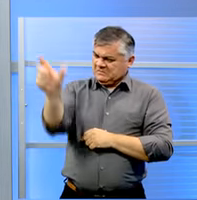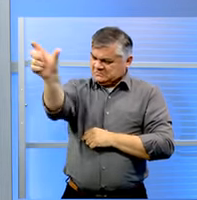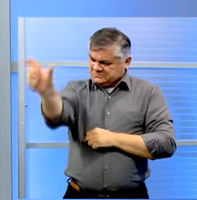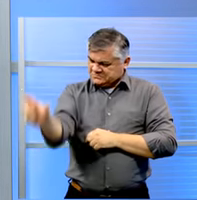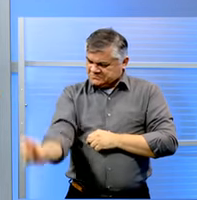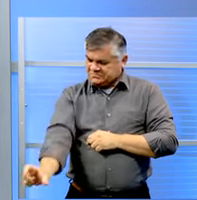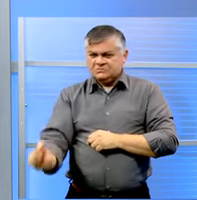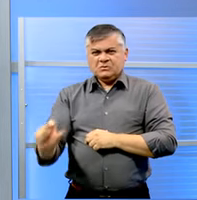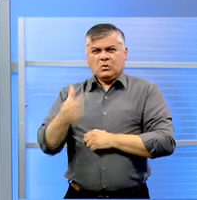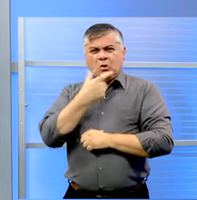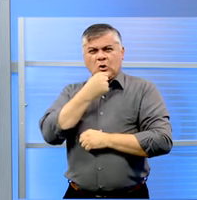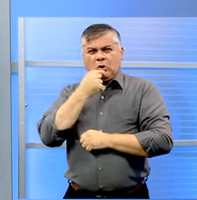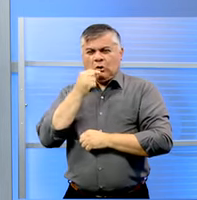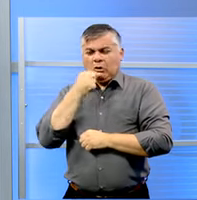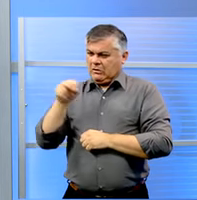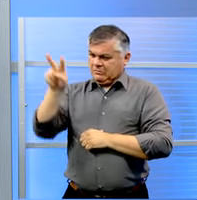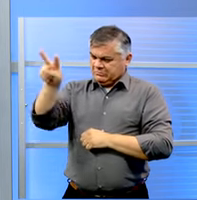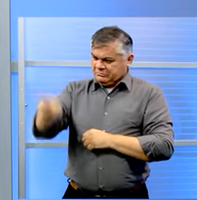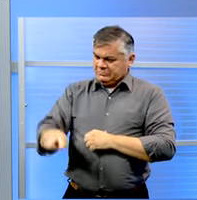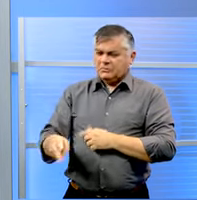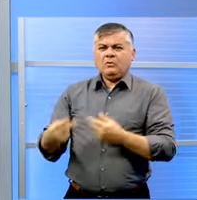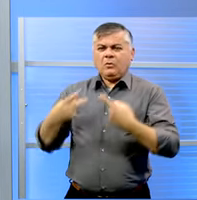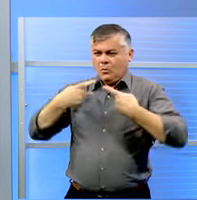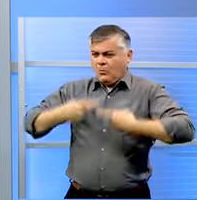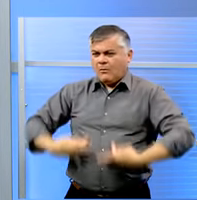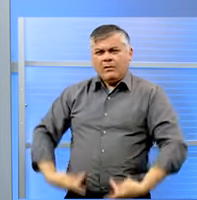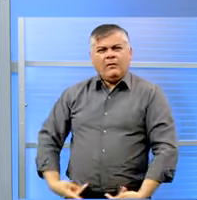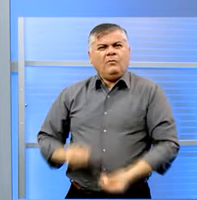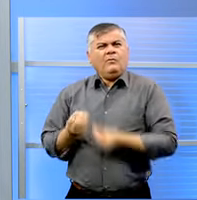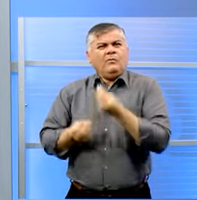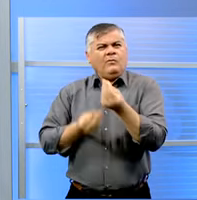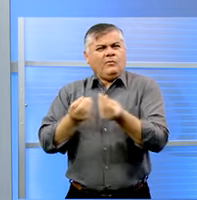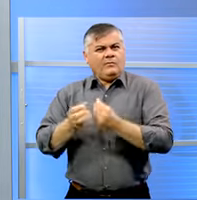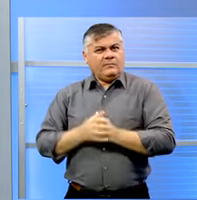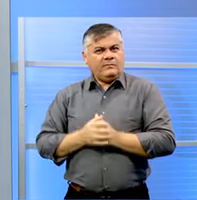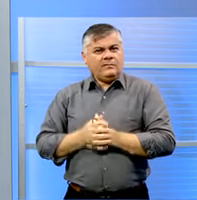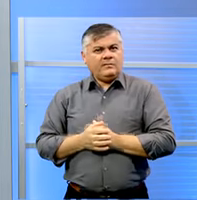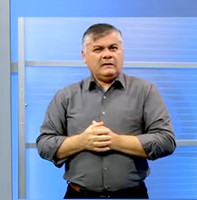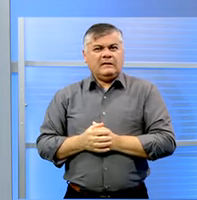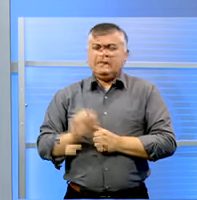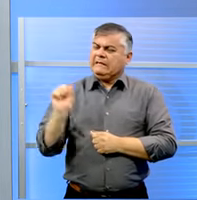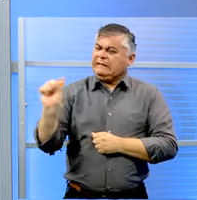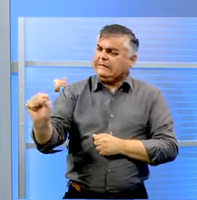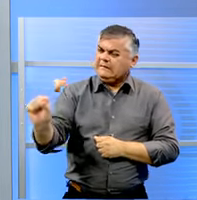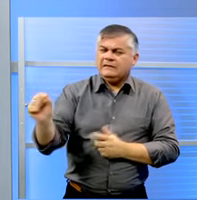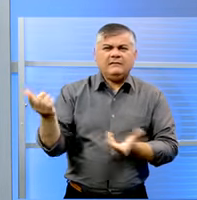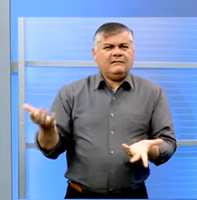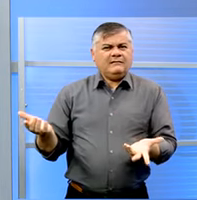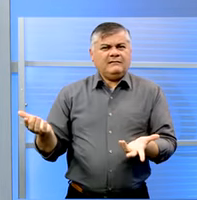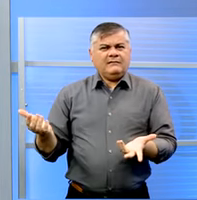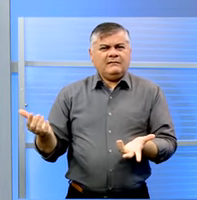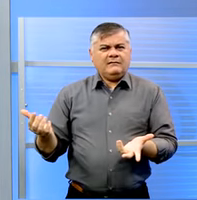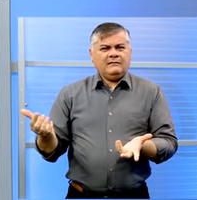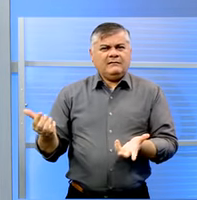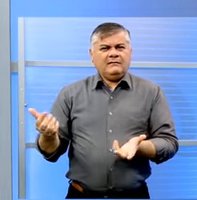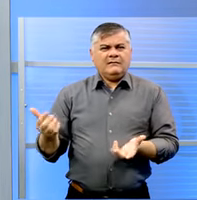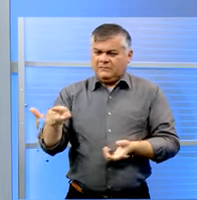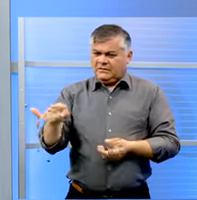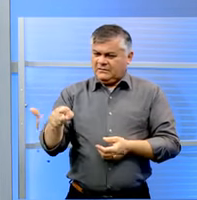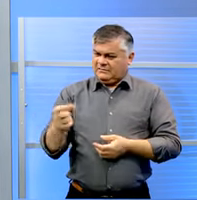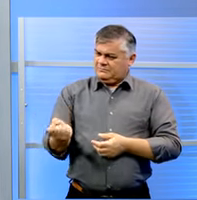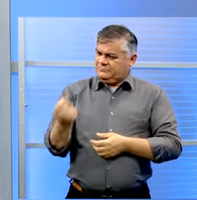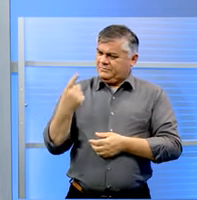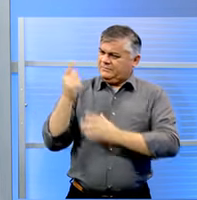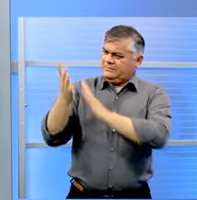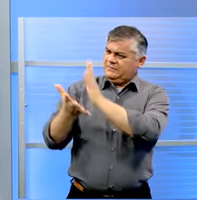antropológico da surdez? É considerar quem é essa pessoa. Quem é a pessoa que faz uso